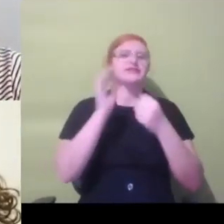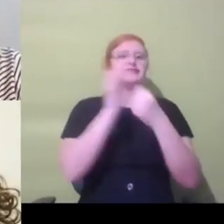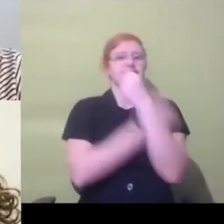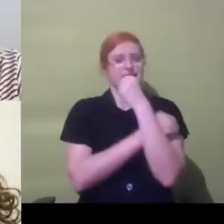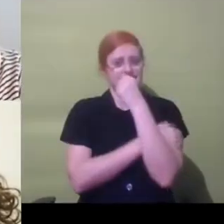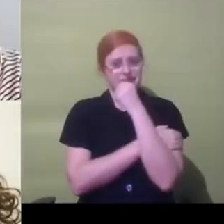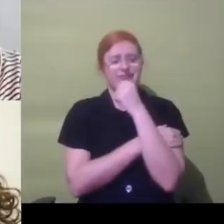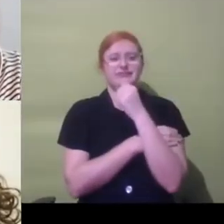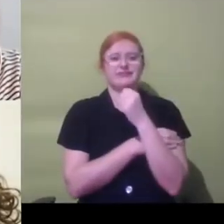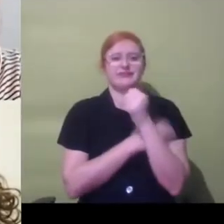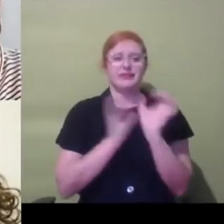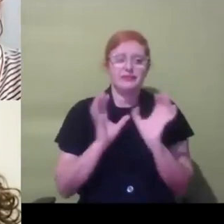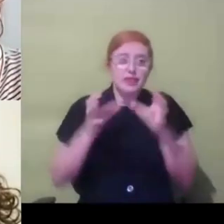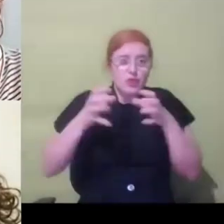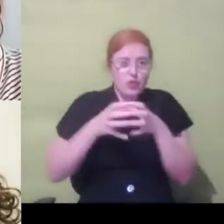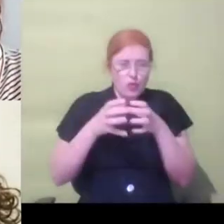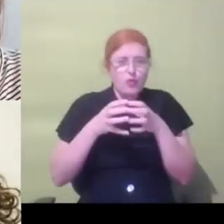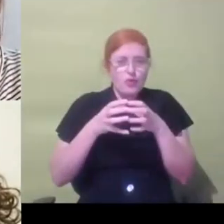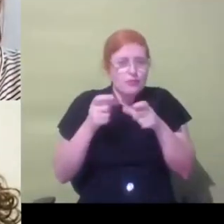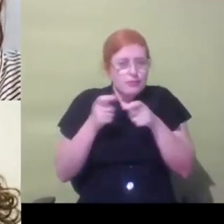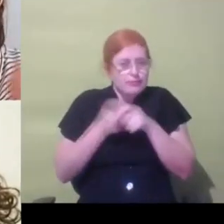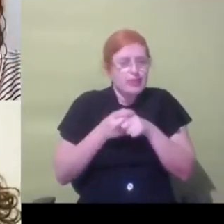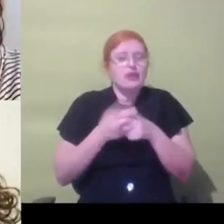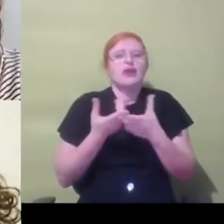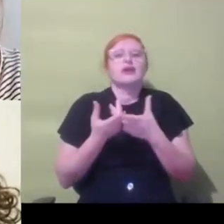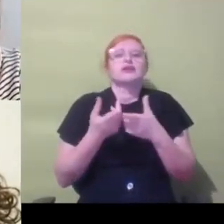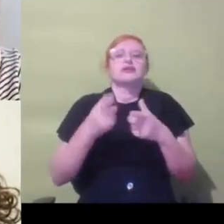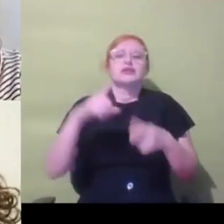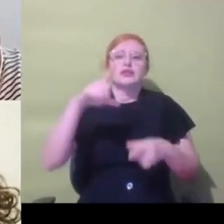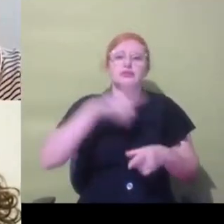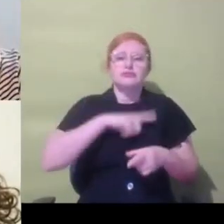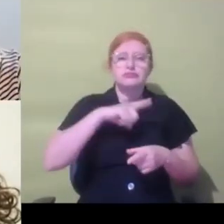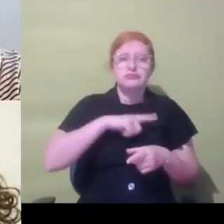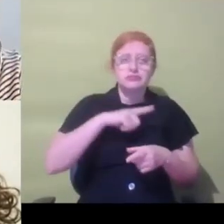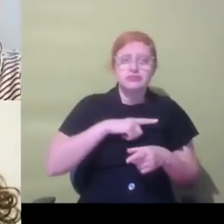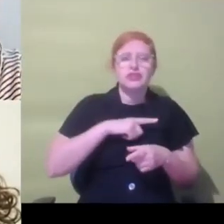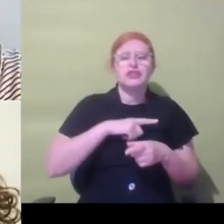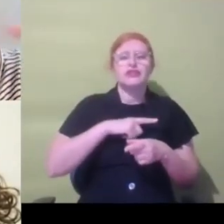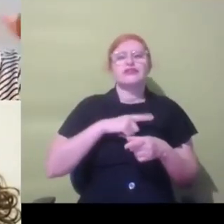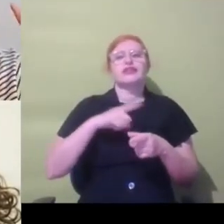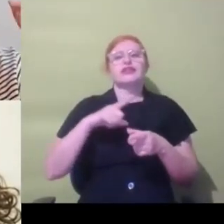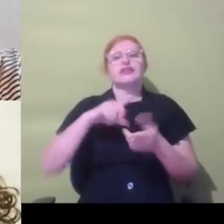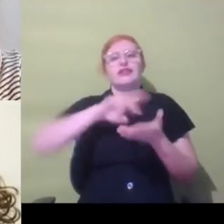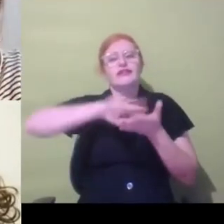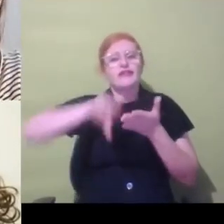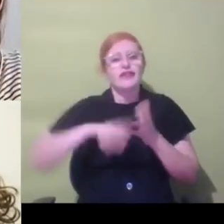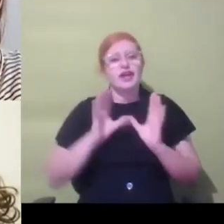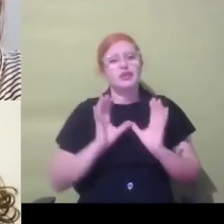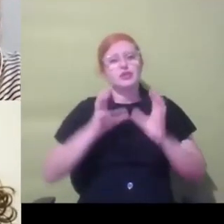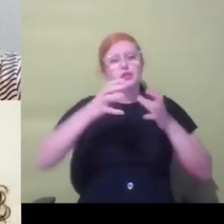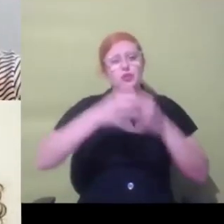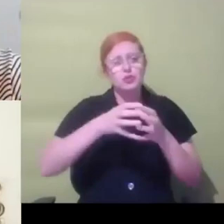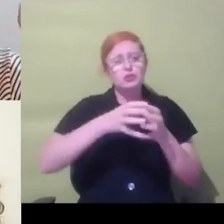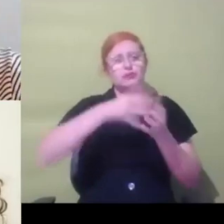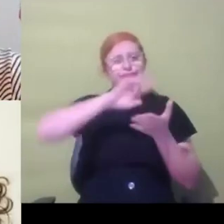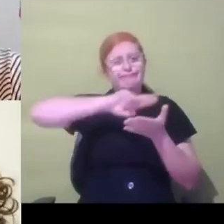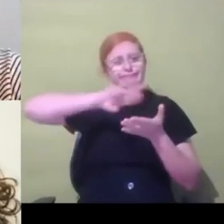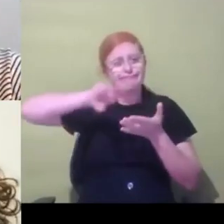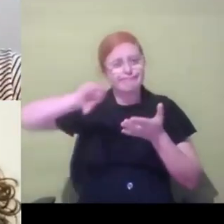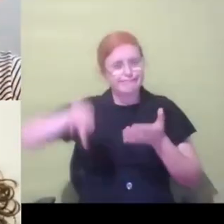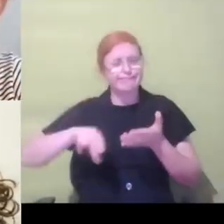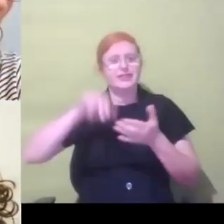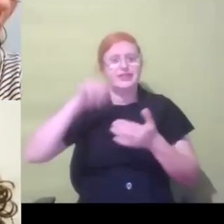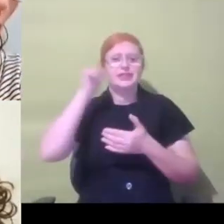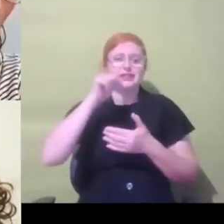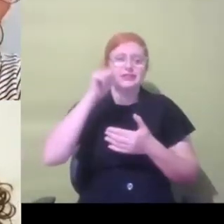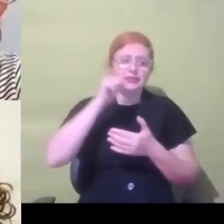para pessoas próximas. E aí a gente dialogou com iniciativas como da Bibliopretas, Tamo Juntas, as meninas